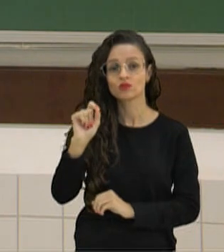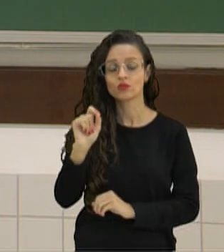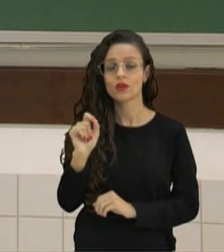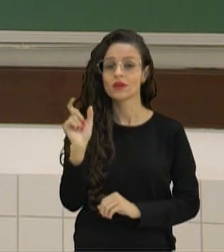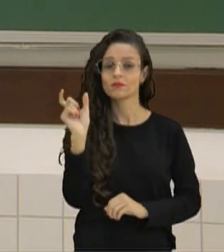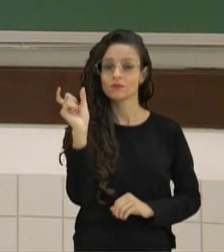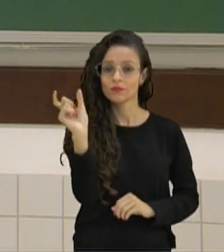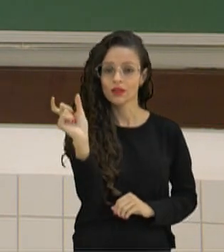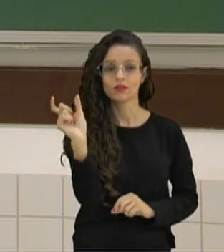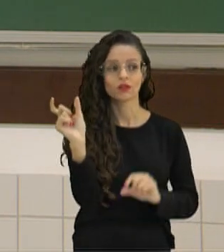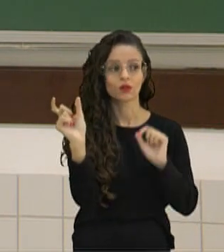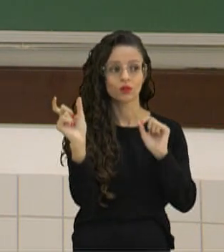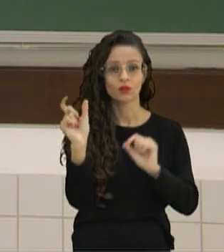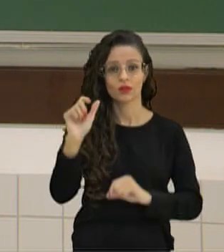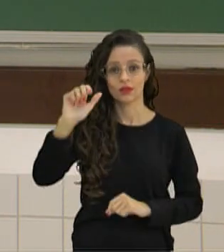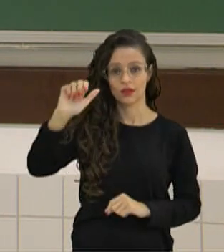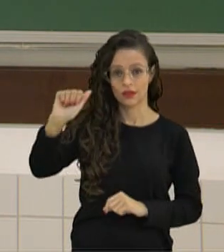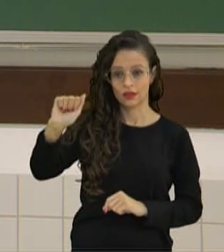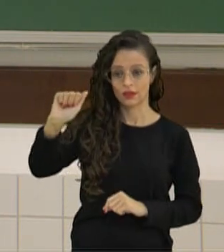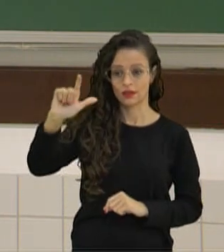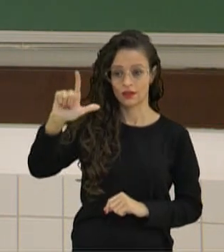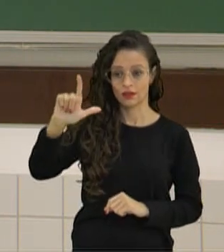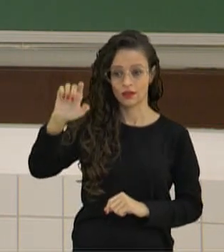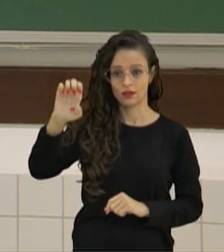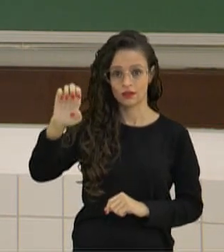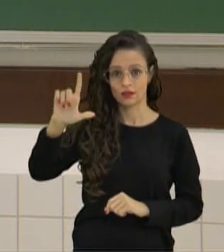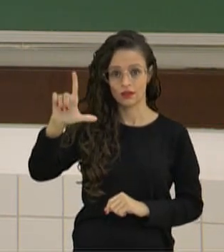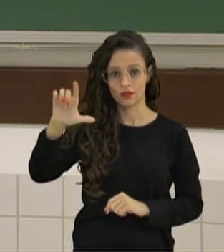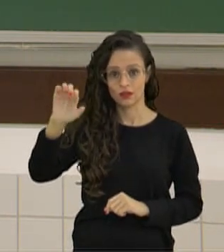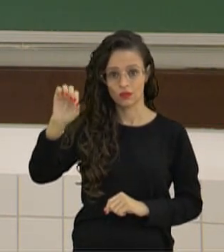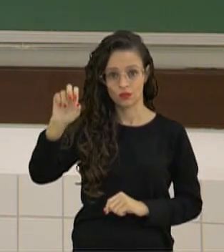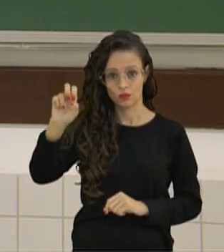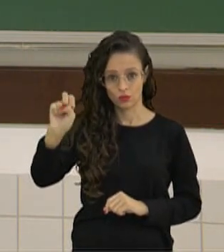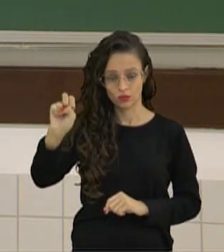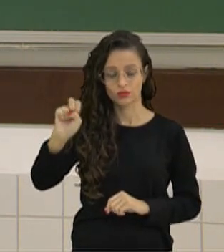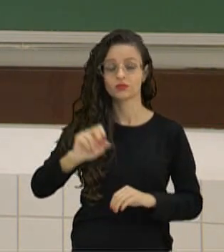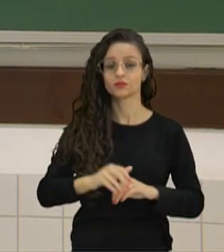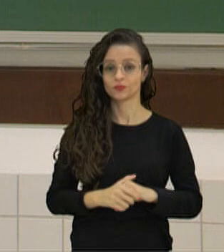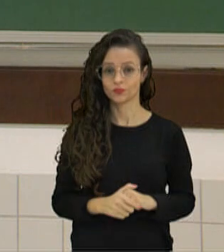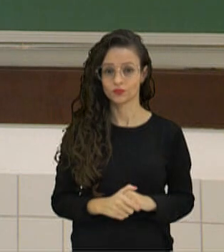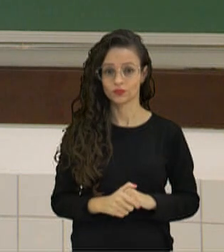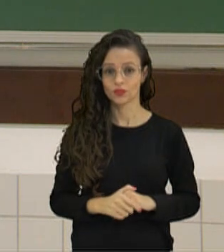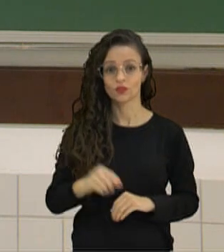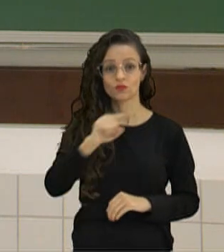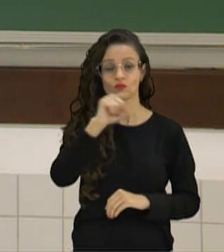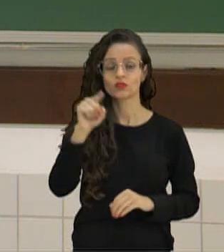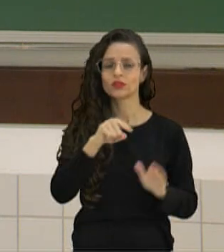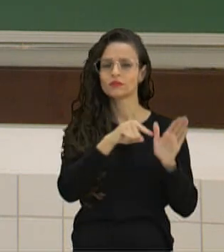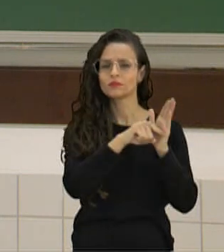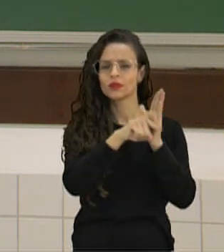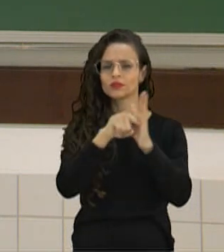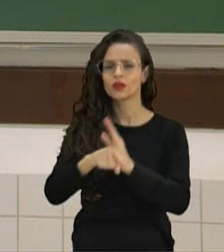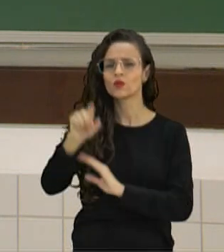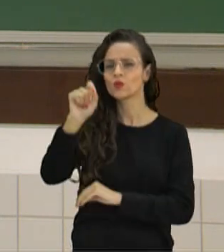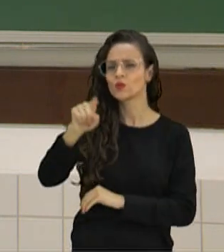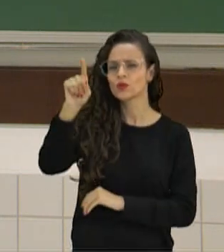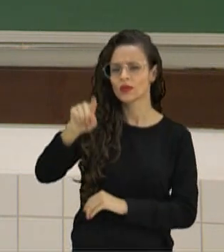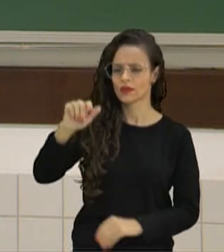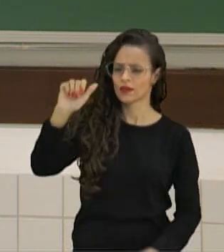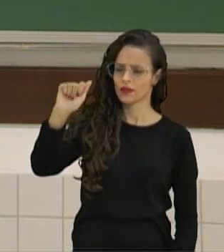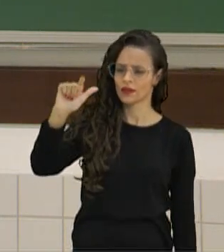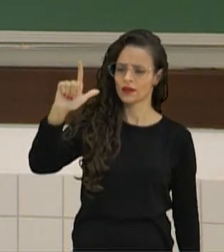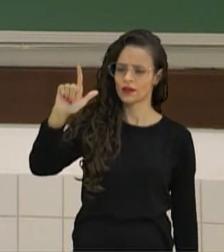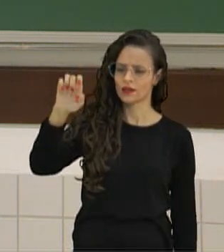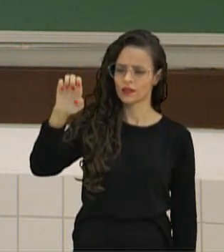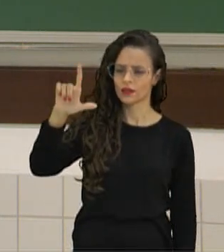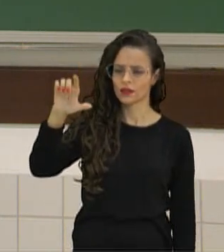que eu vou chamar agora aqui, ó, alelos. Queria que vocês pesquisassem o que são alelos. Mas vou dizer para